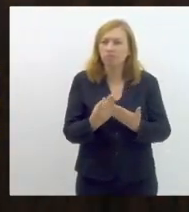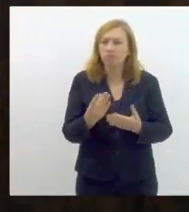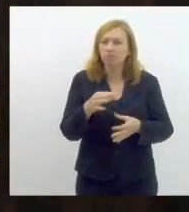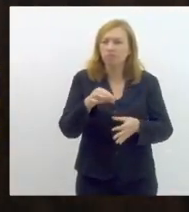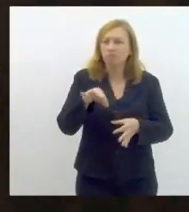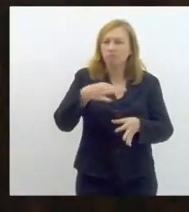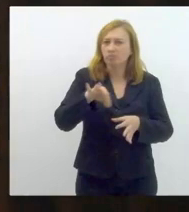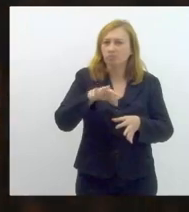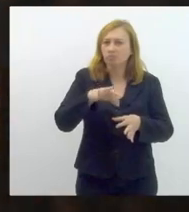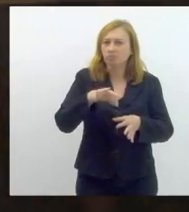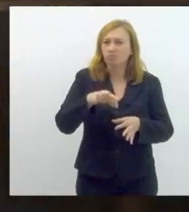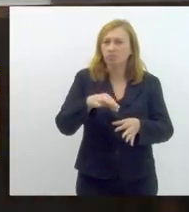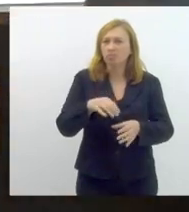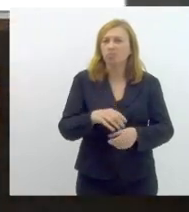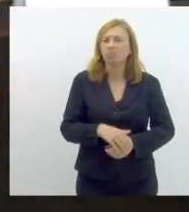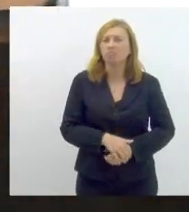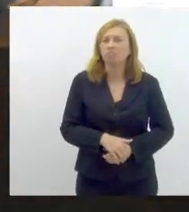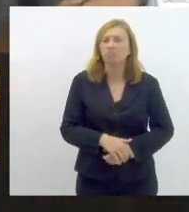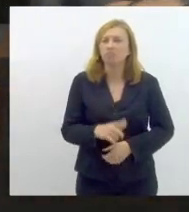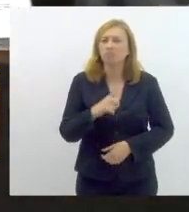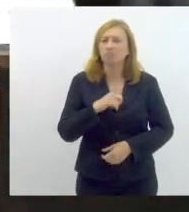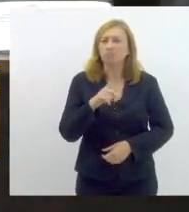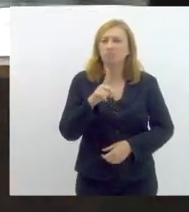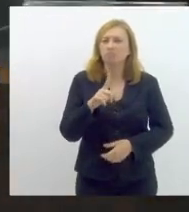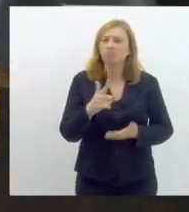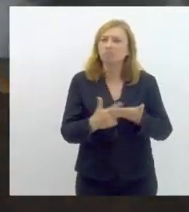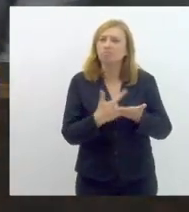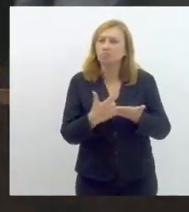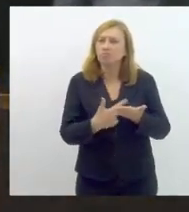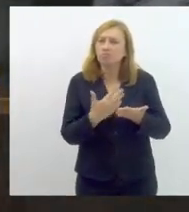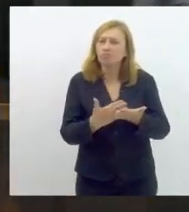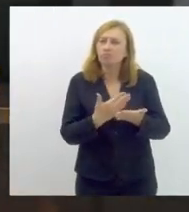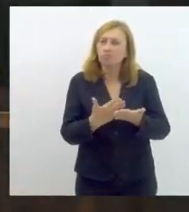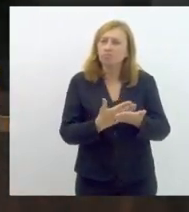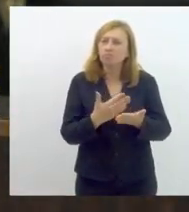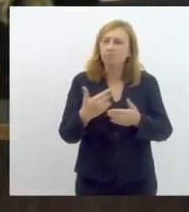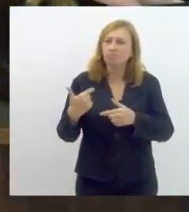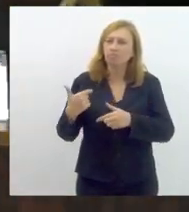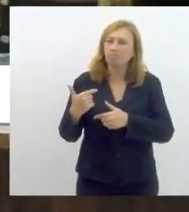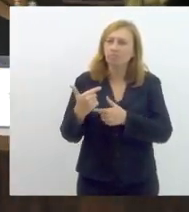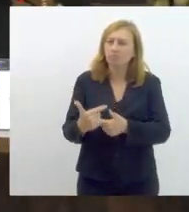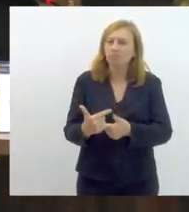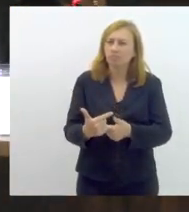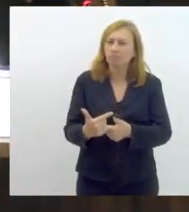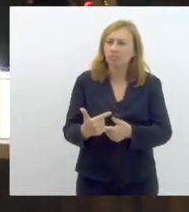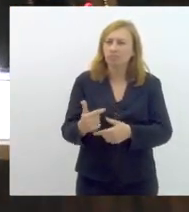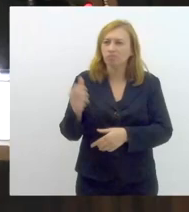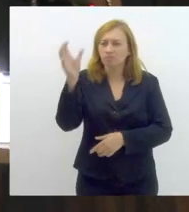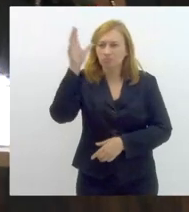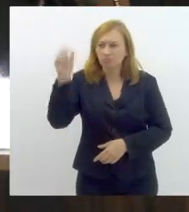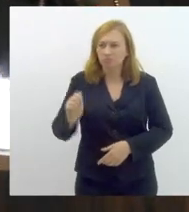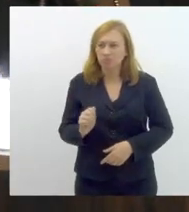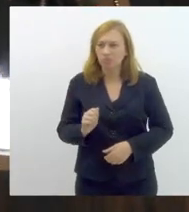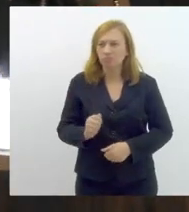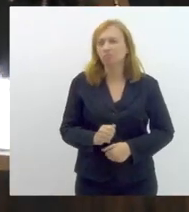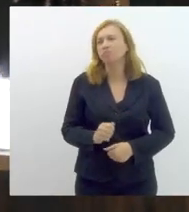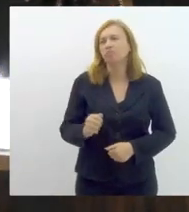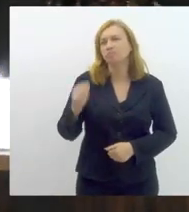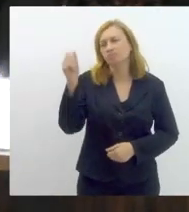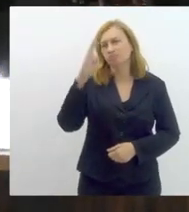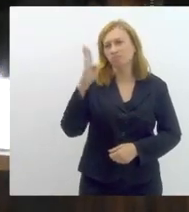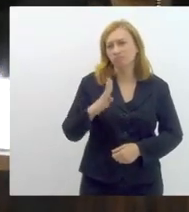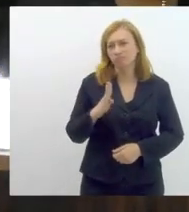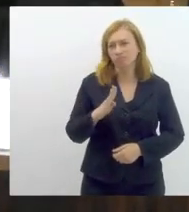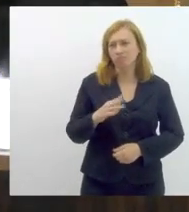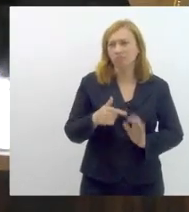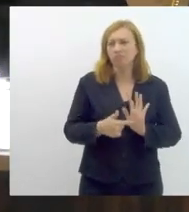sacola. E essa sacola tem um livro chamado Trajetória do Africano e Território Brasileiro. Eu